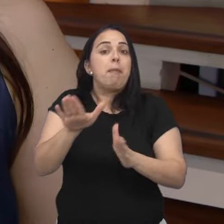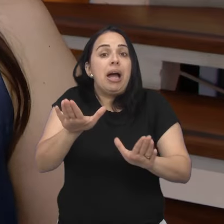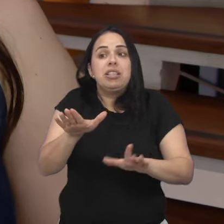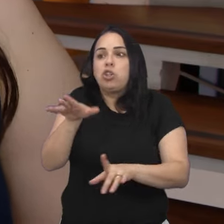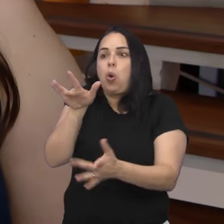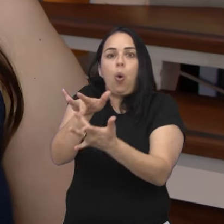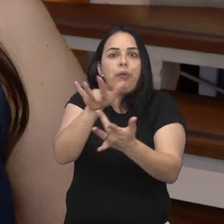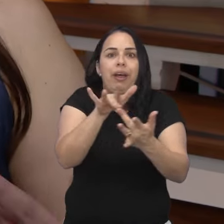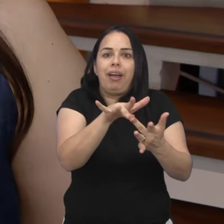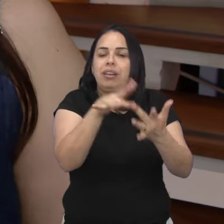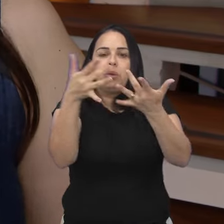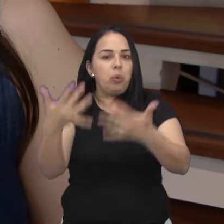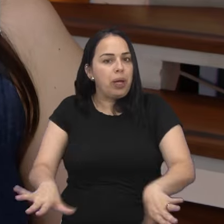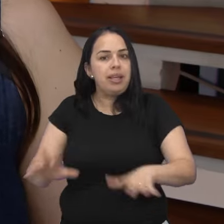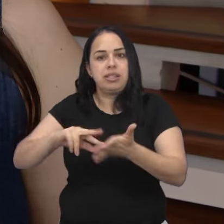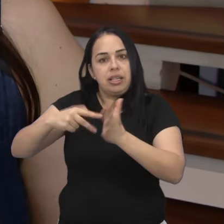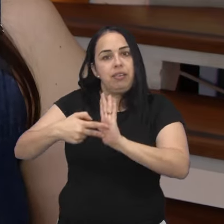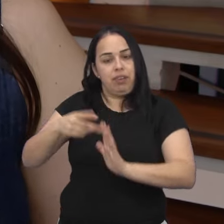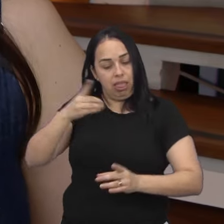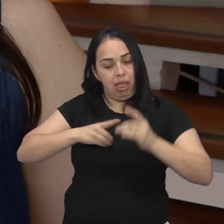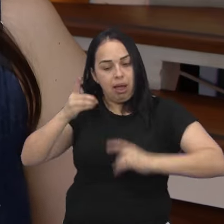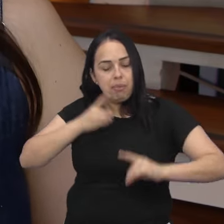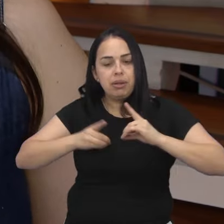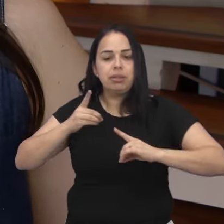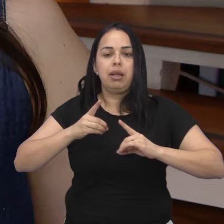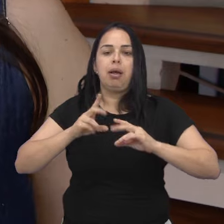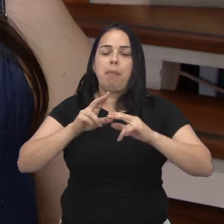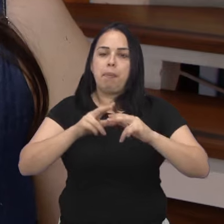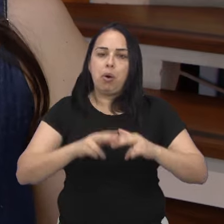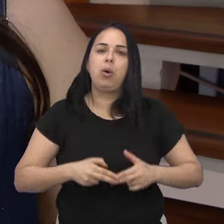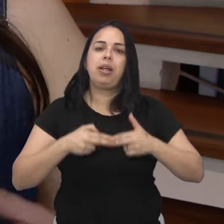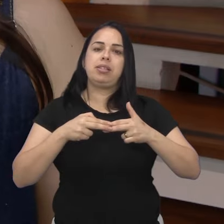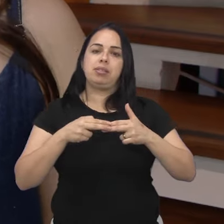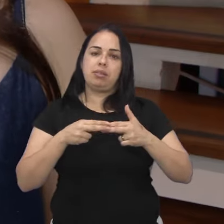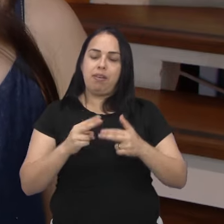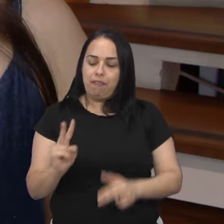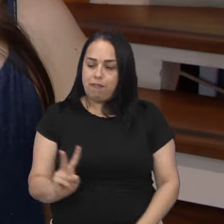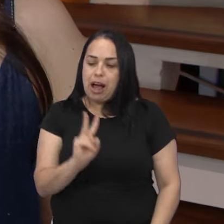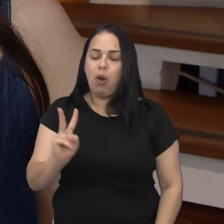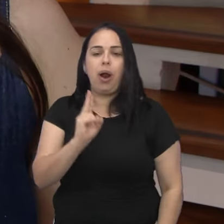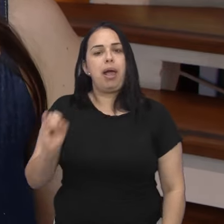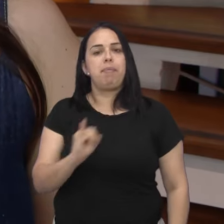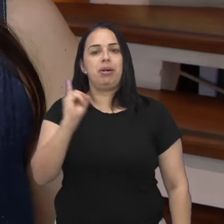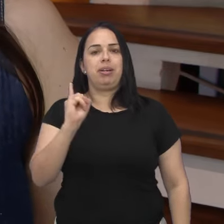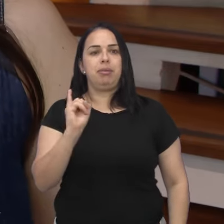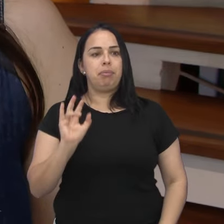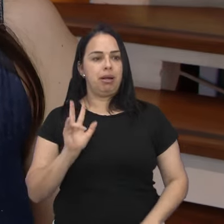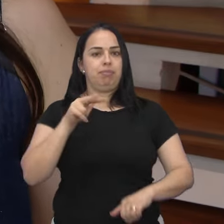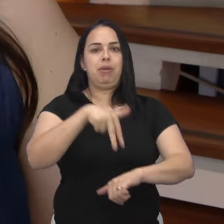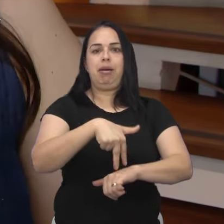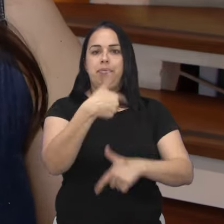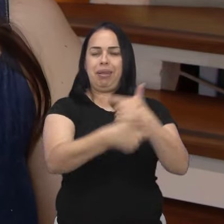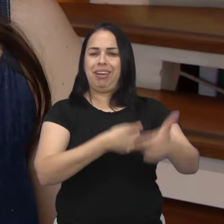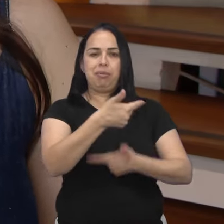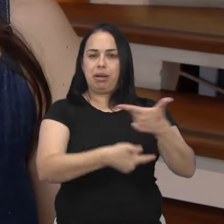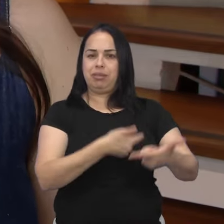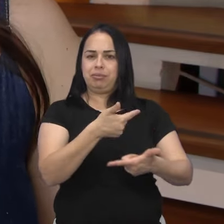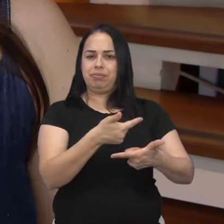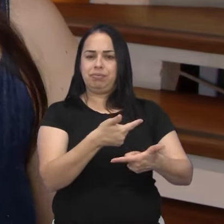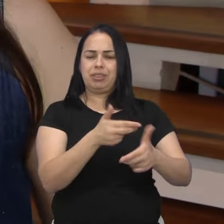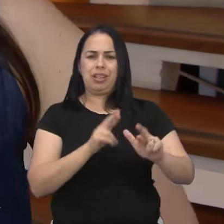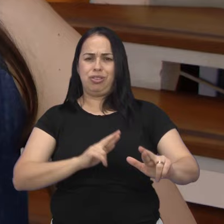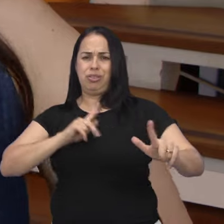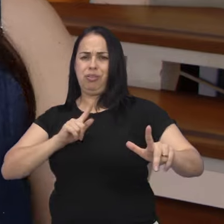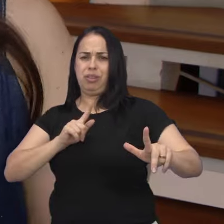suas atividades sociais também é uma depressão Então eu acho que abrir mão de valores muito importantes para mim para poder estar num ambiente de